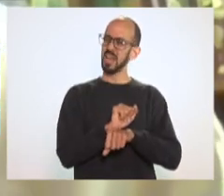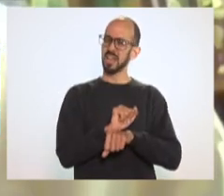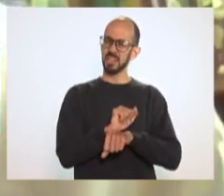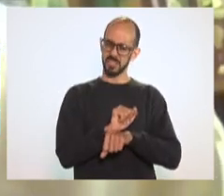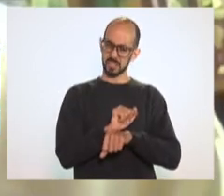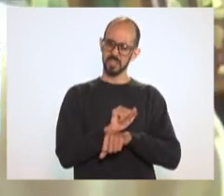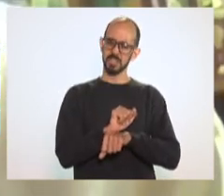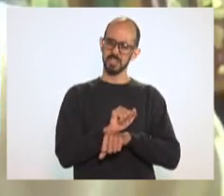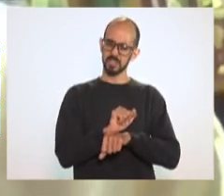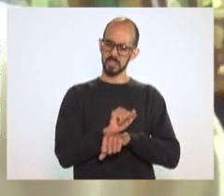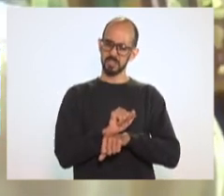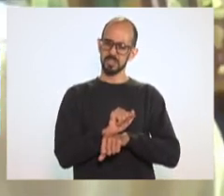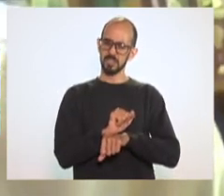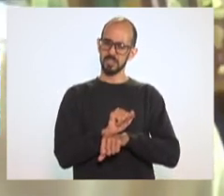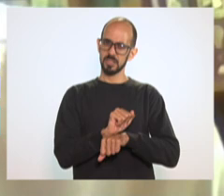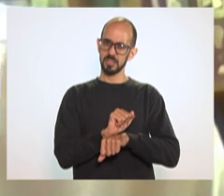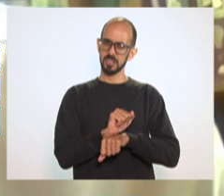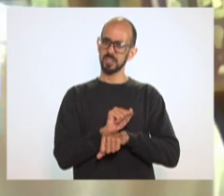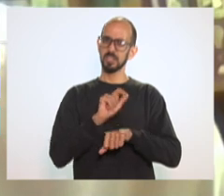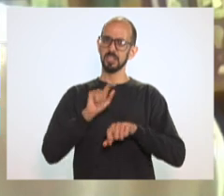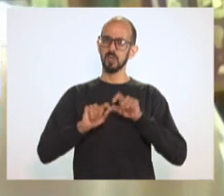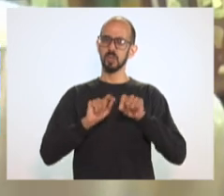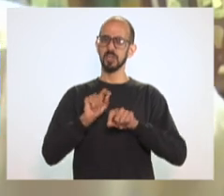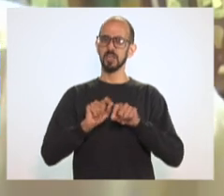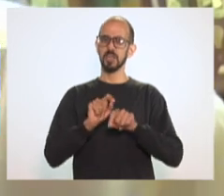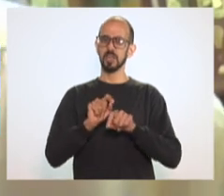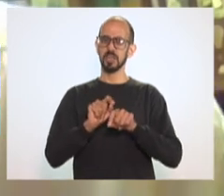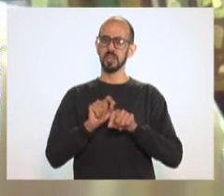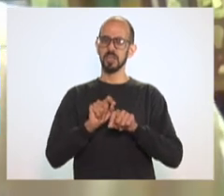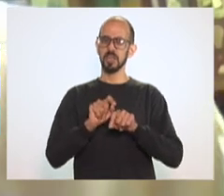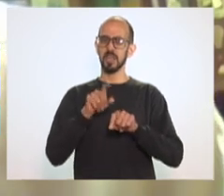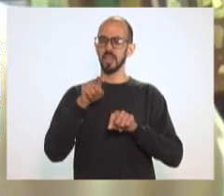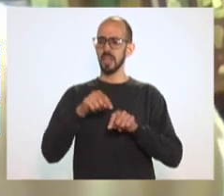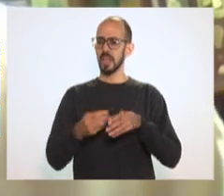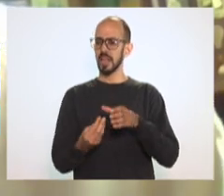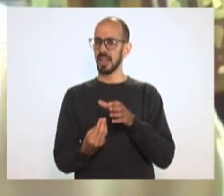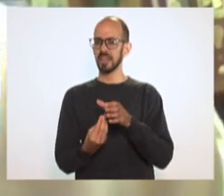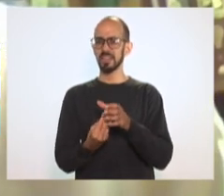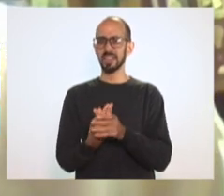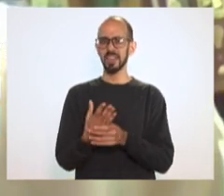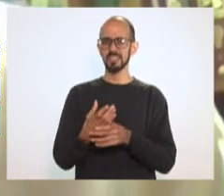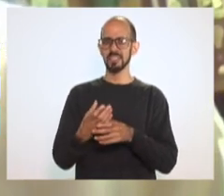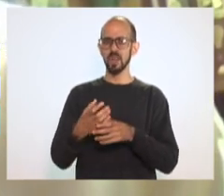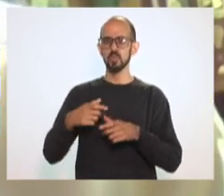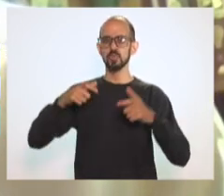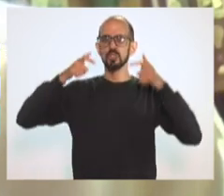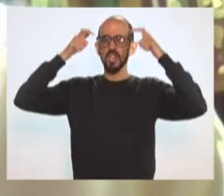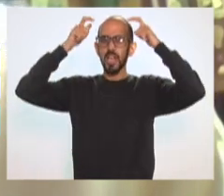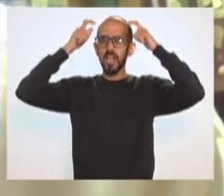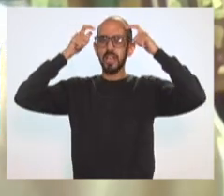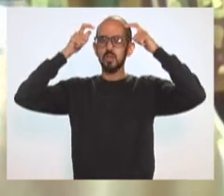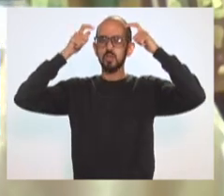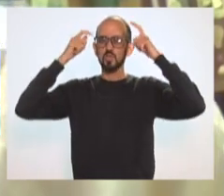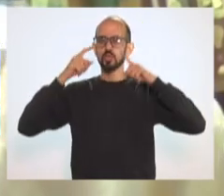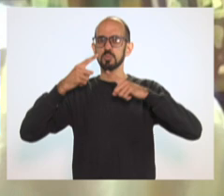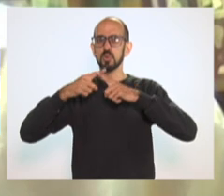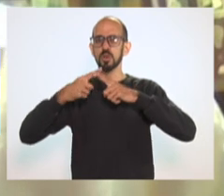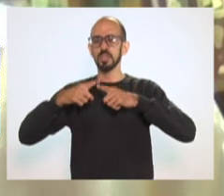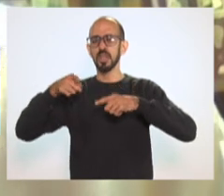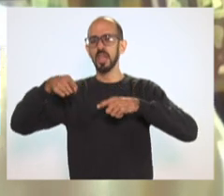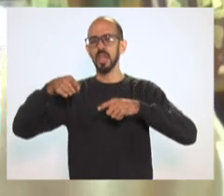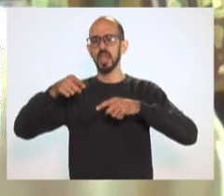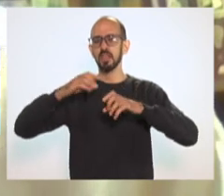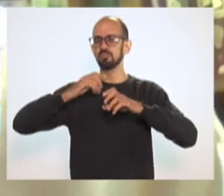máquinas que nada mais é do que a formação de feudos porque as secretarias não se falam não criam